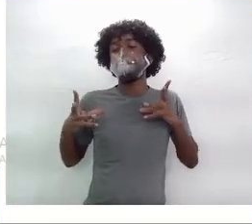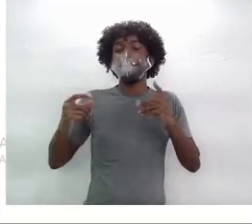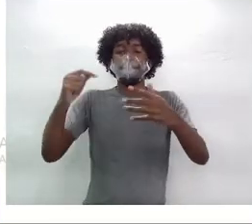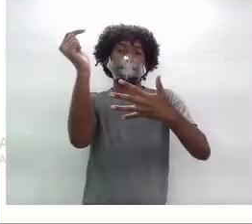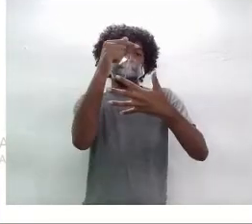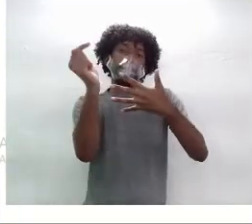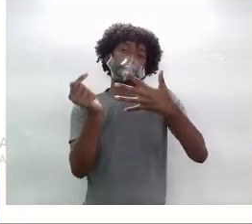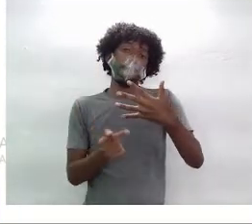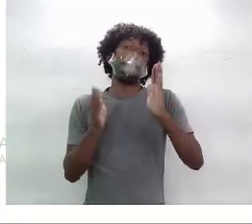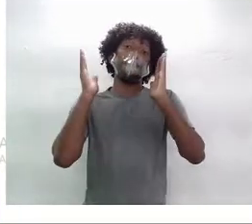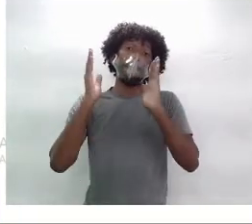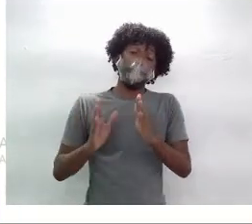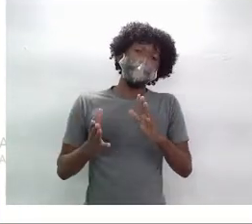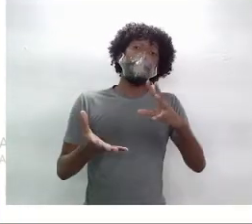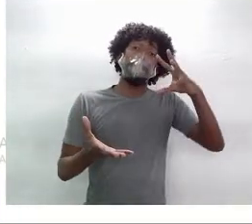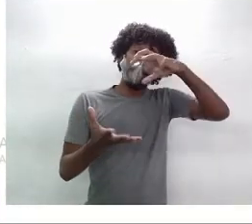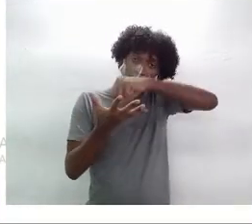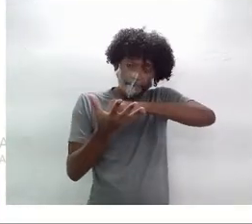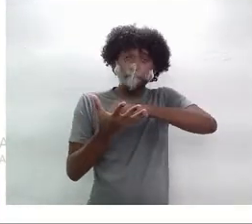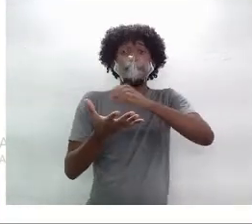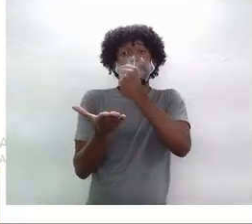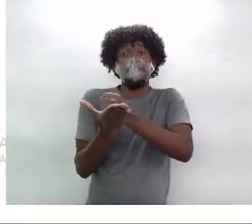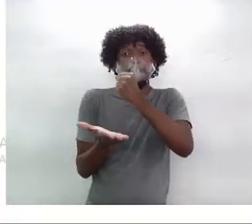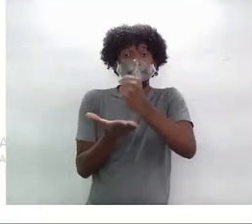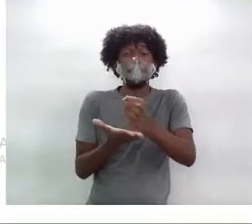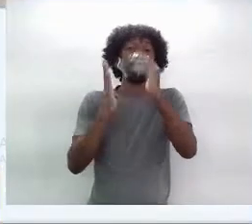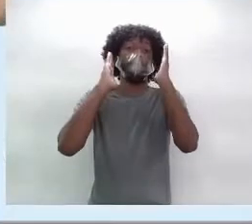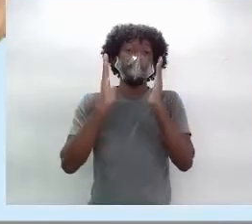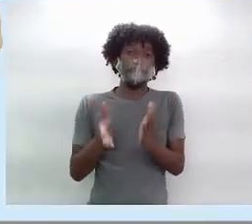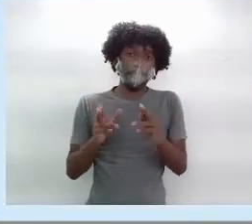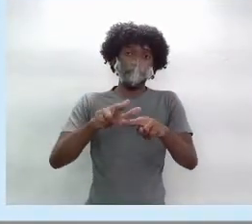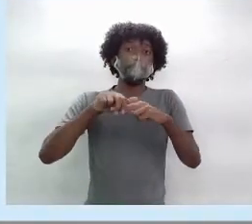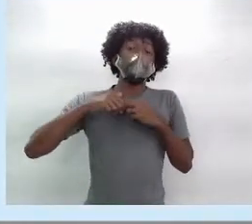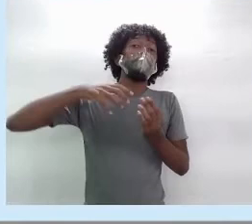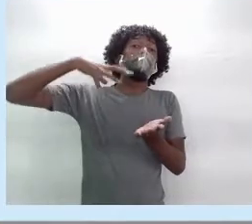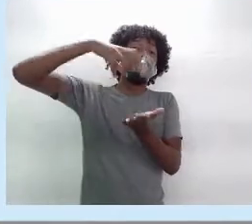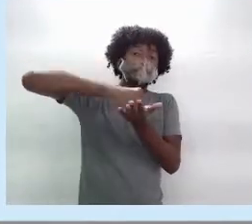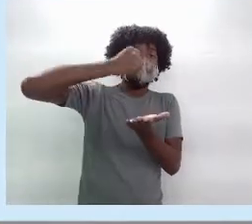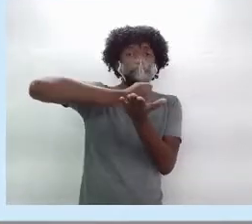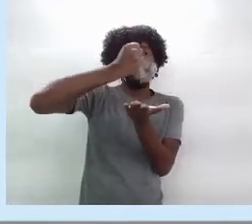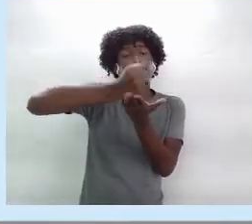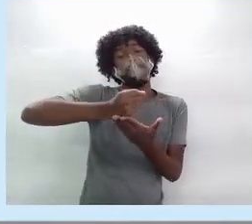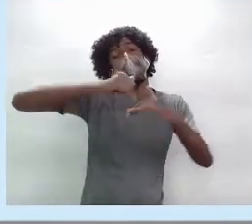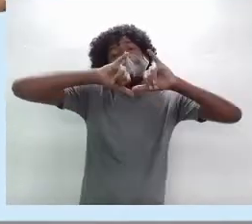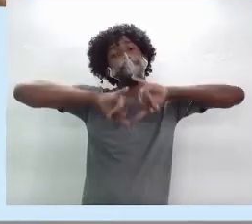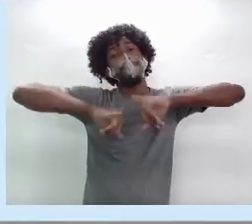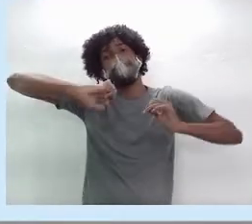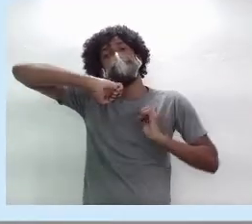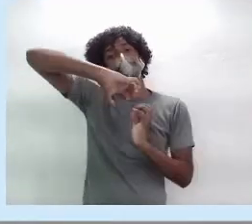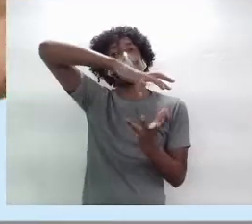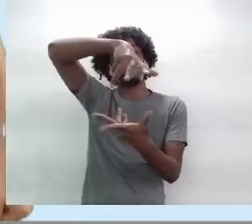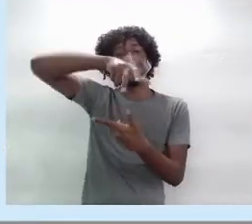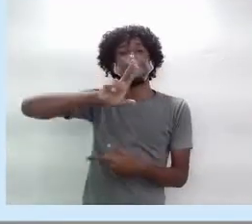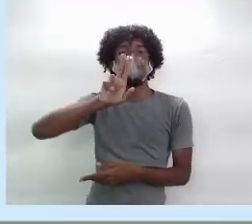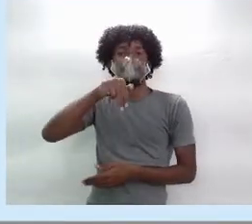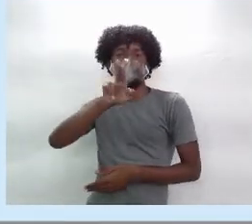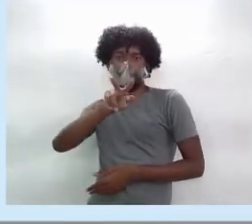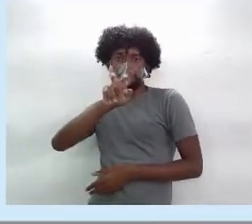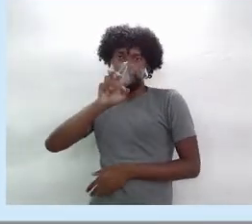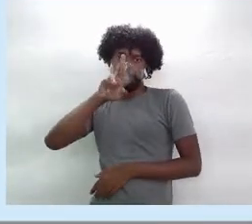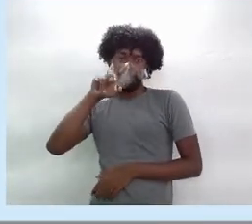está lavrado nesse documento, na Declaração Universal, nessa Declaração Universal